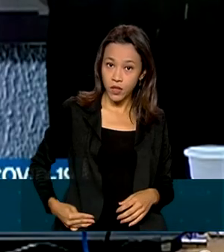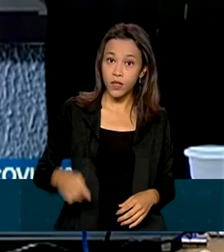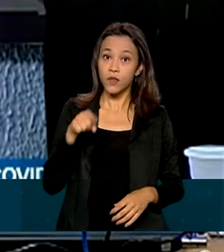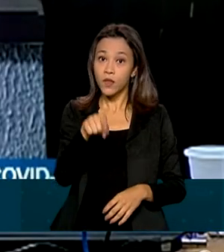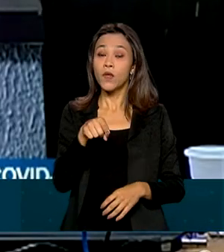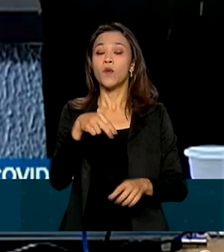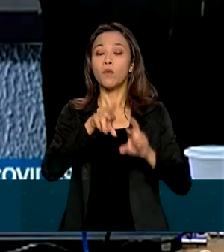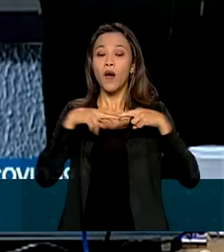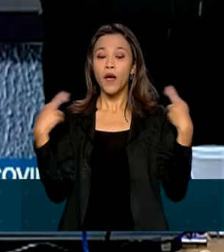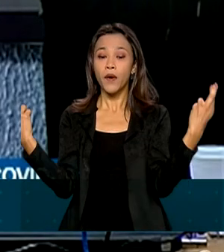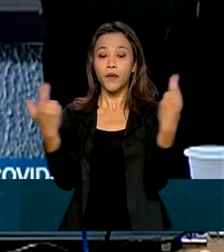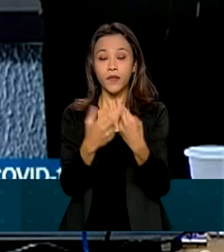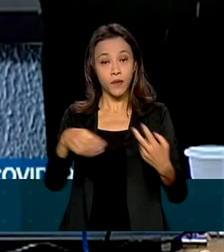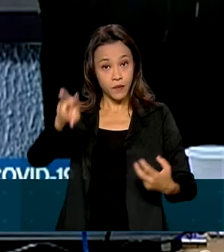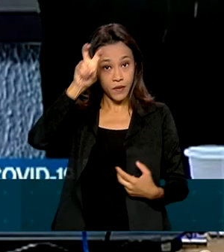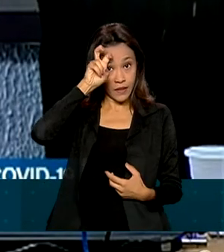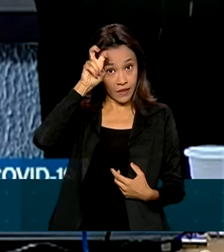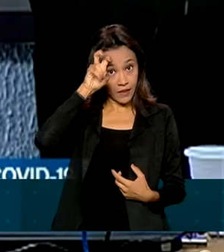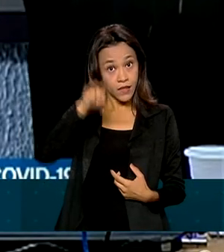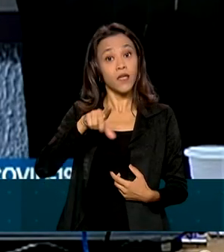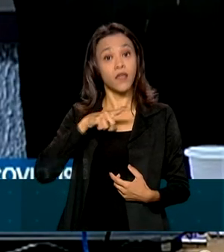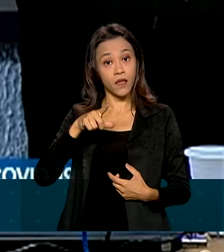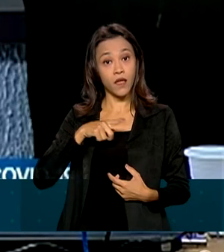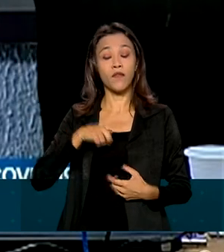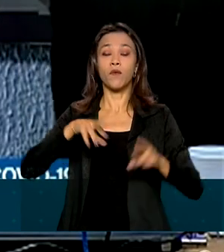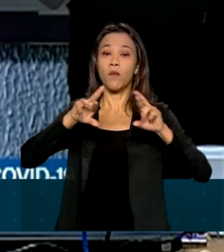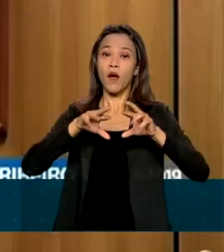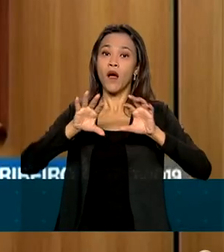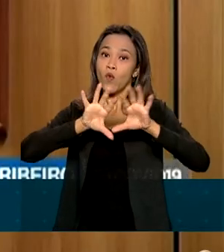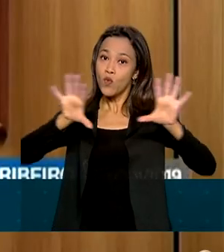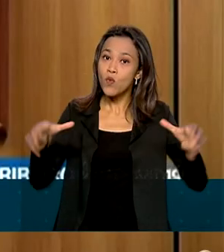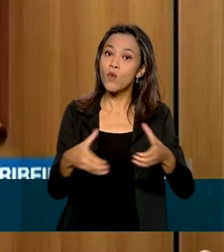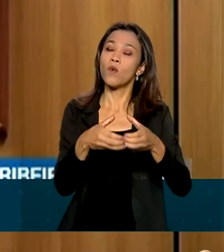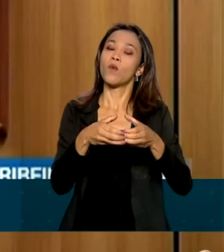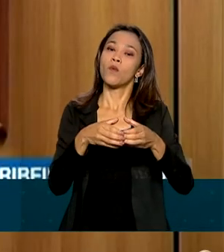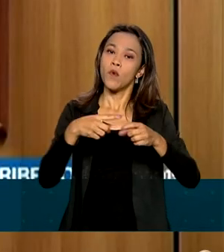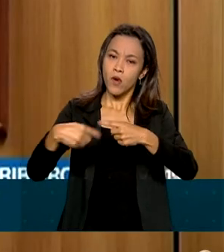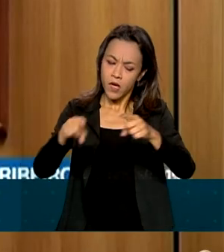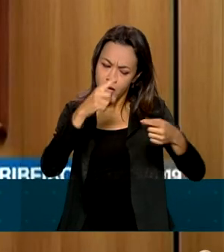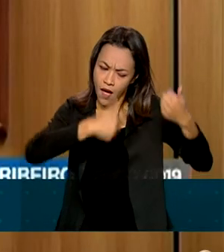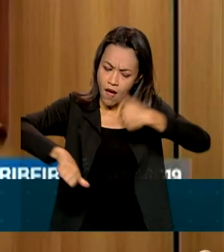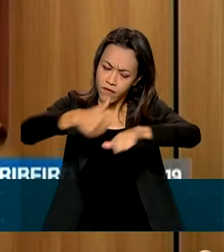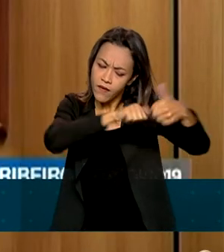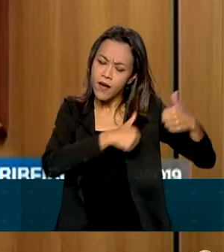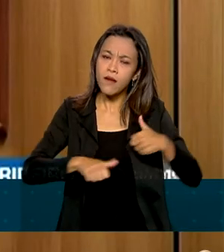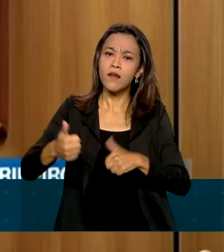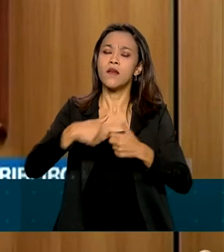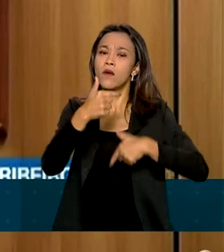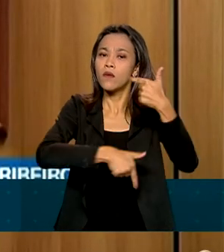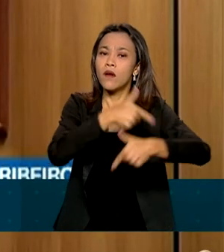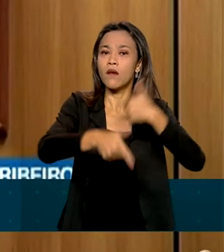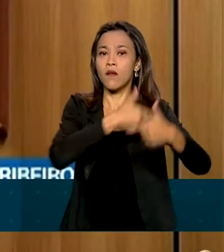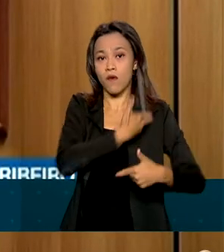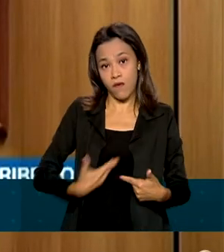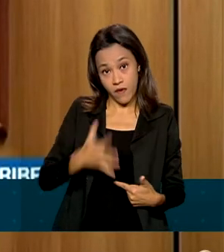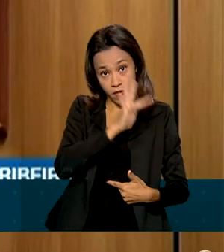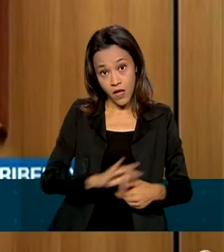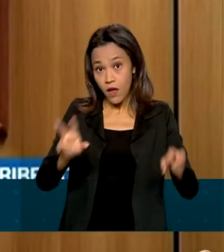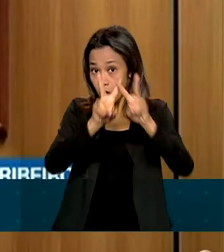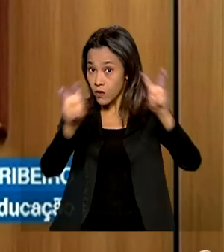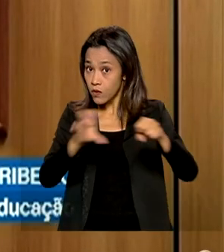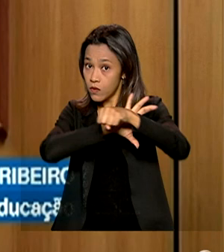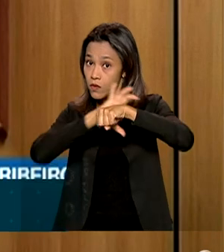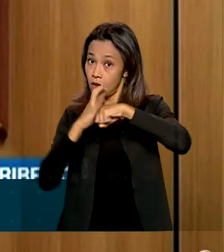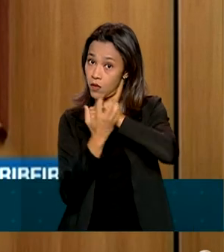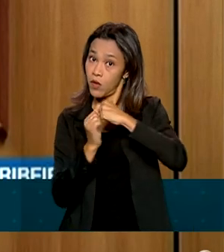nesta quinta-feira, de comissão do Senado que avalia as ações do governo federal no combate à Covid-19. Não apenas a